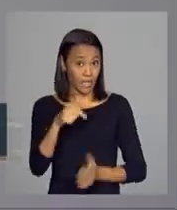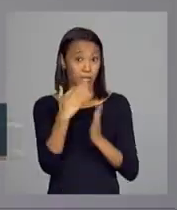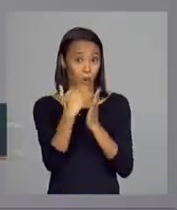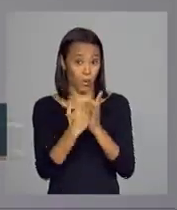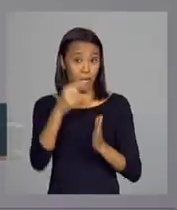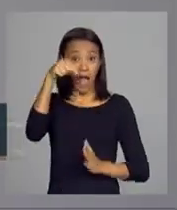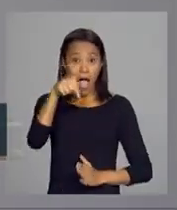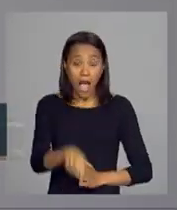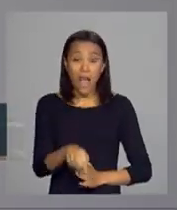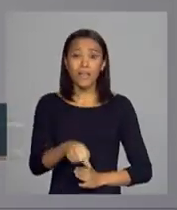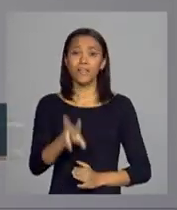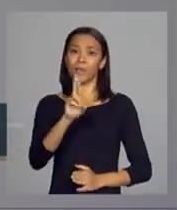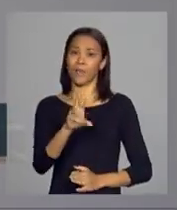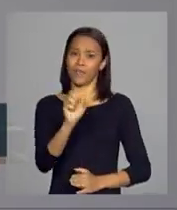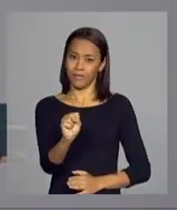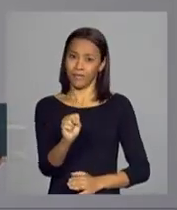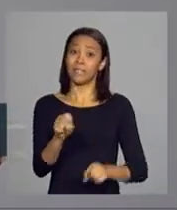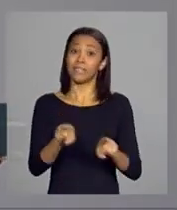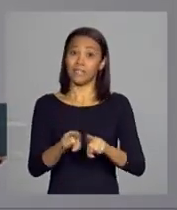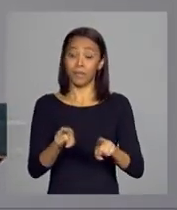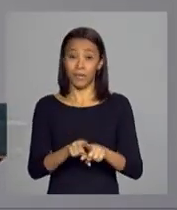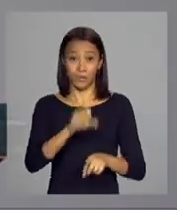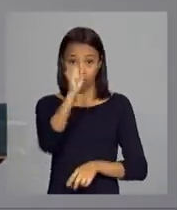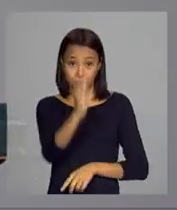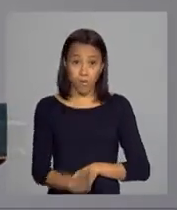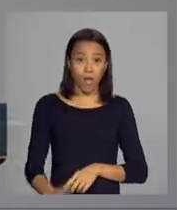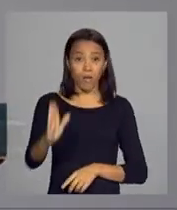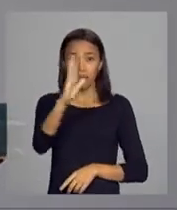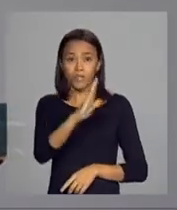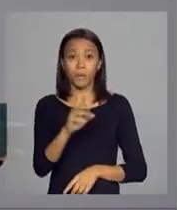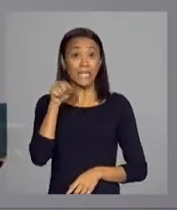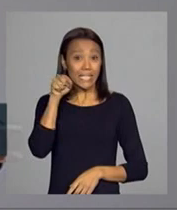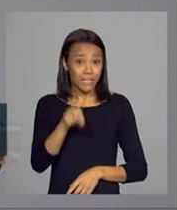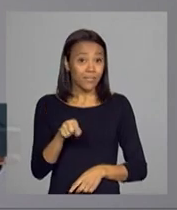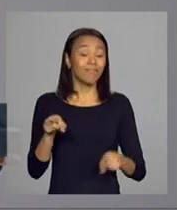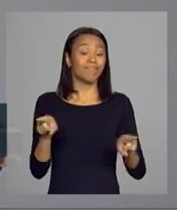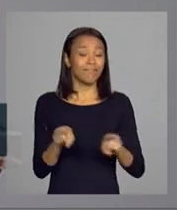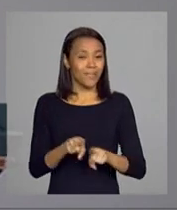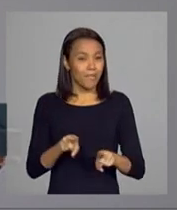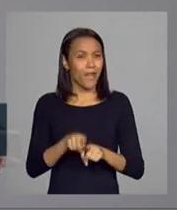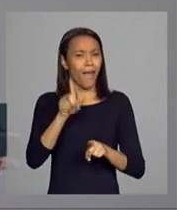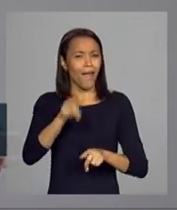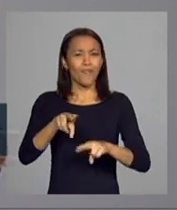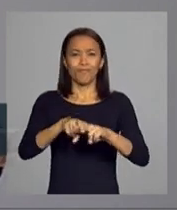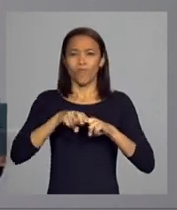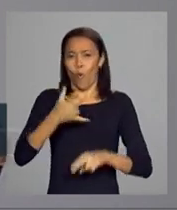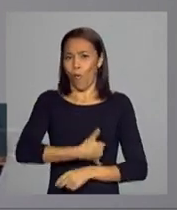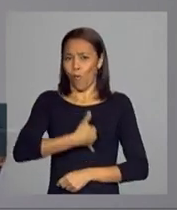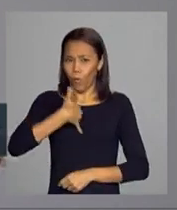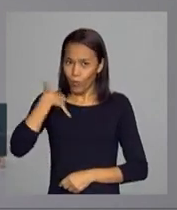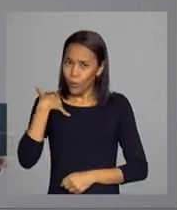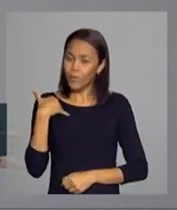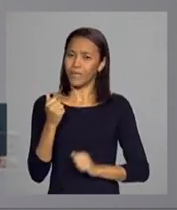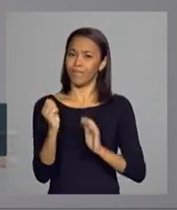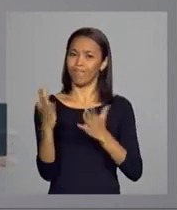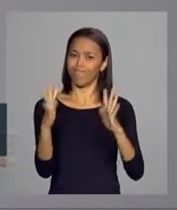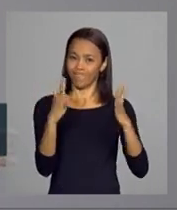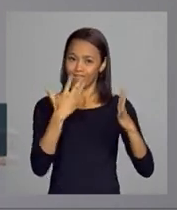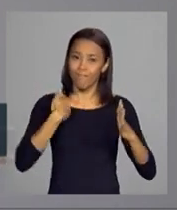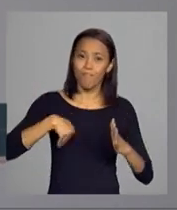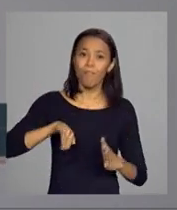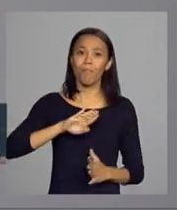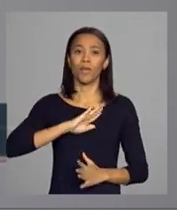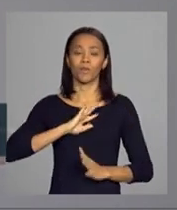Aqui no Rio Grande do Sul e no Brasil. E isso também é um motivo de orgulho e de comemoração para todas